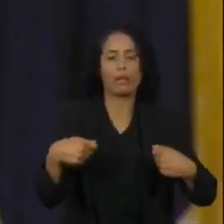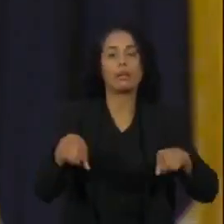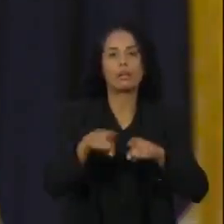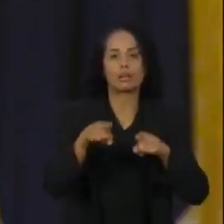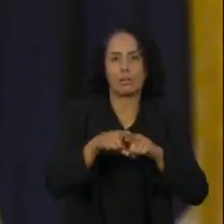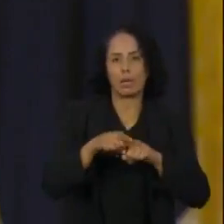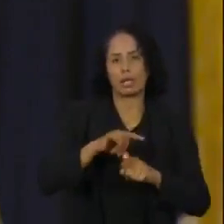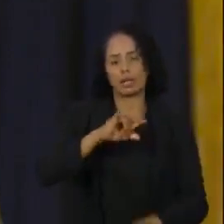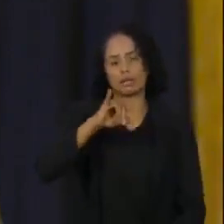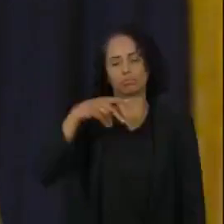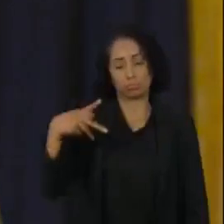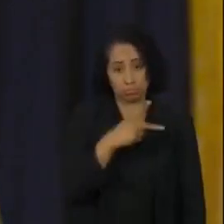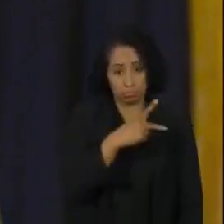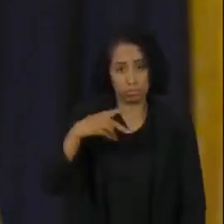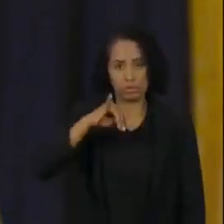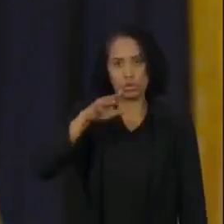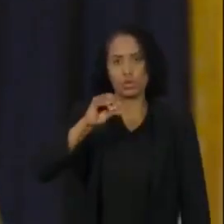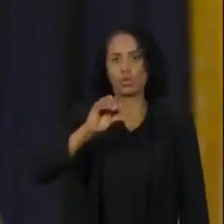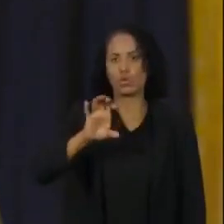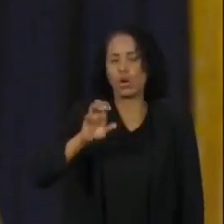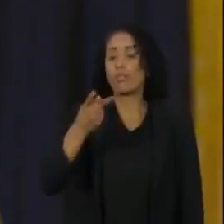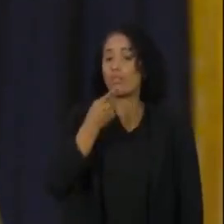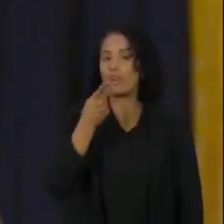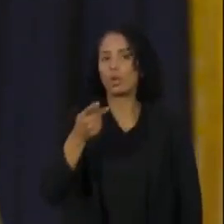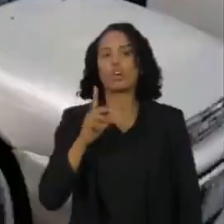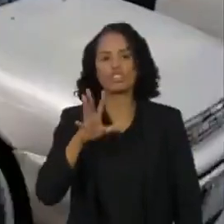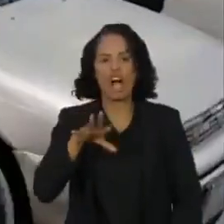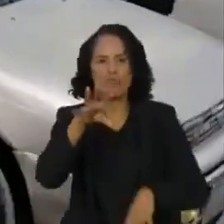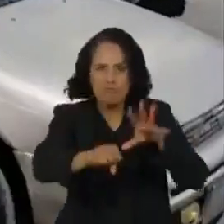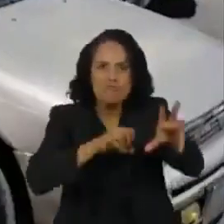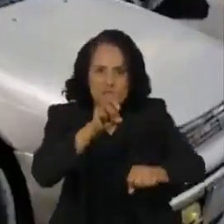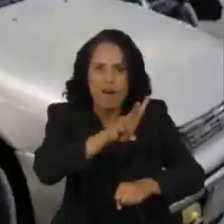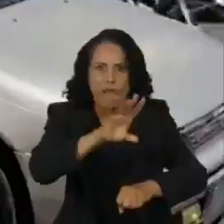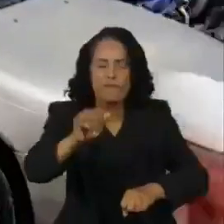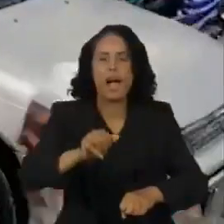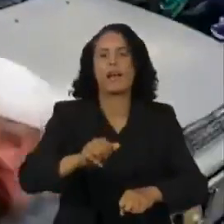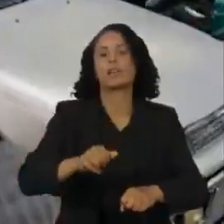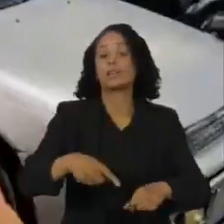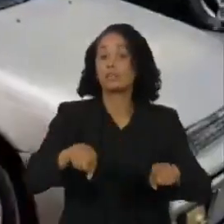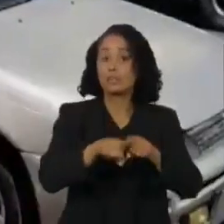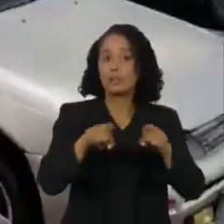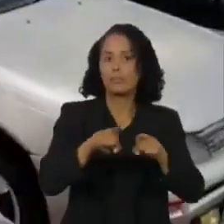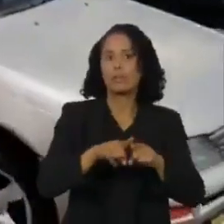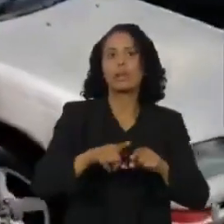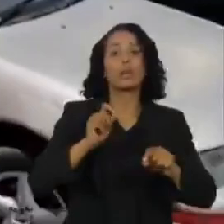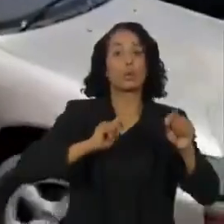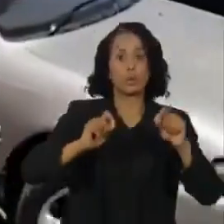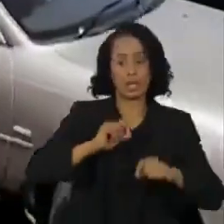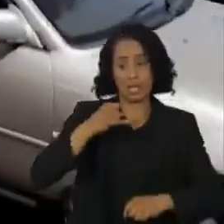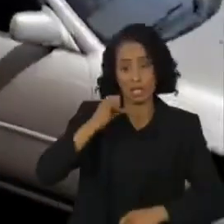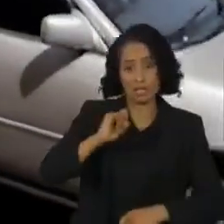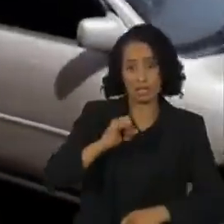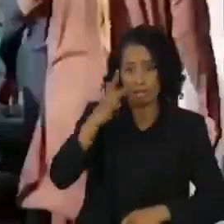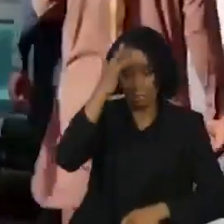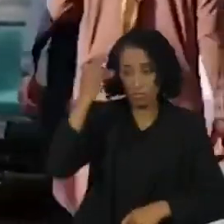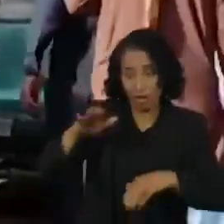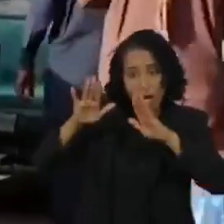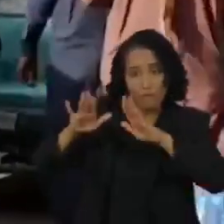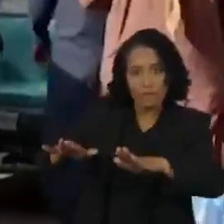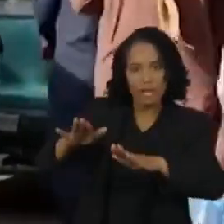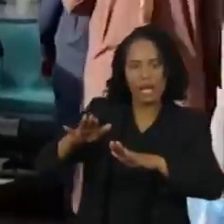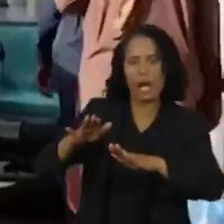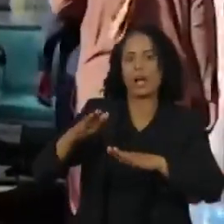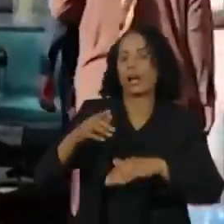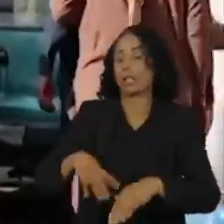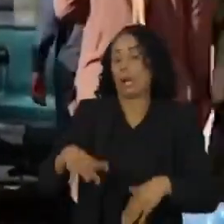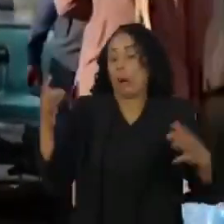presidente.do bardem disse que os culpados serão cassados e punidos para os afegãos que ficam somas el temor de um futuro de